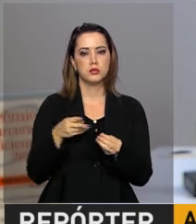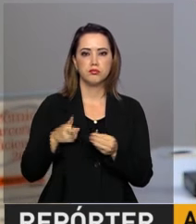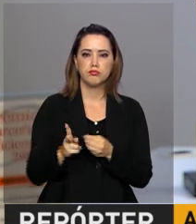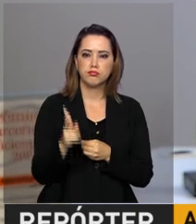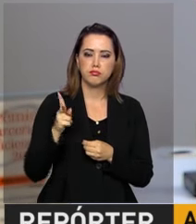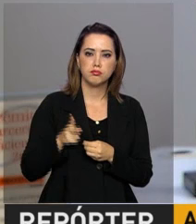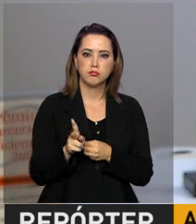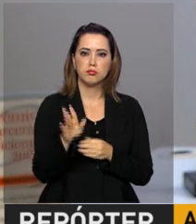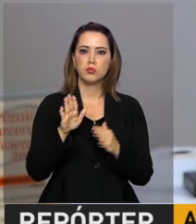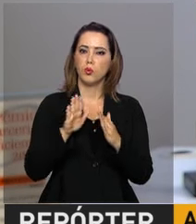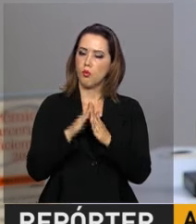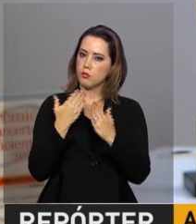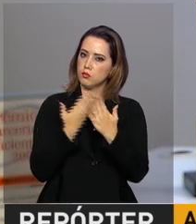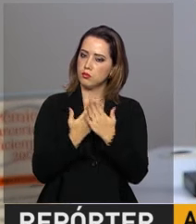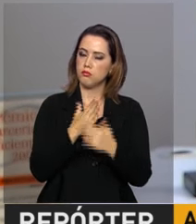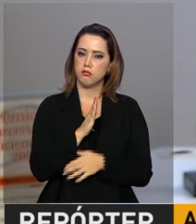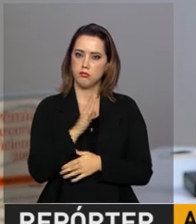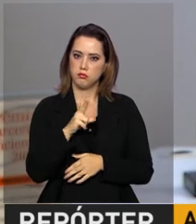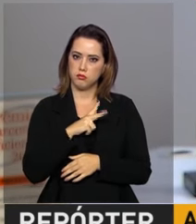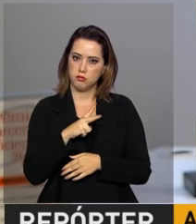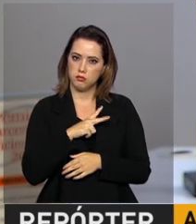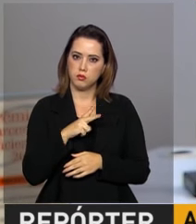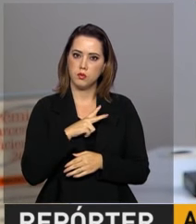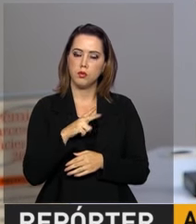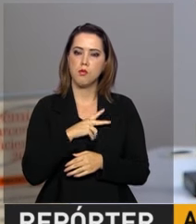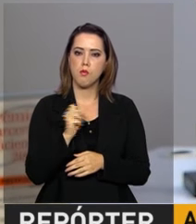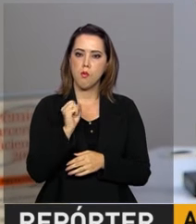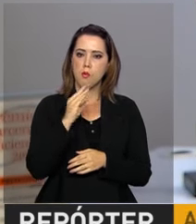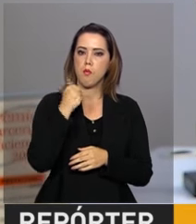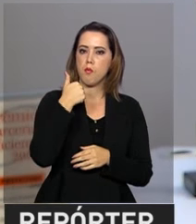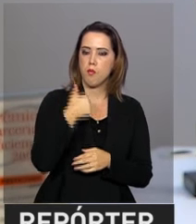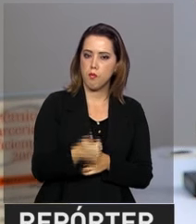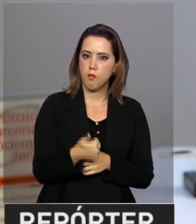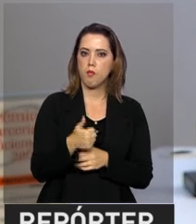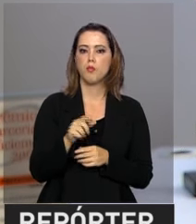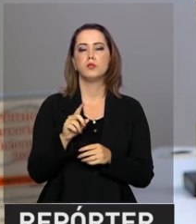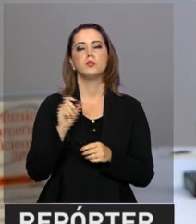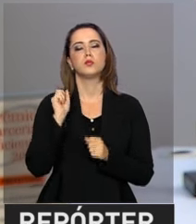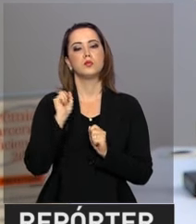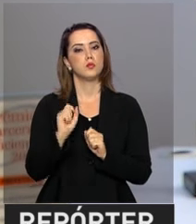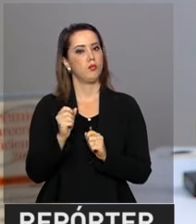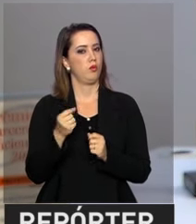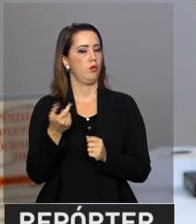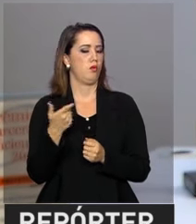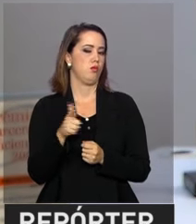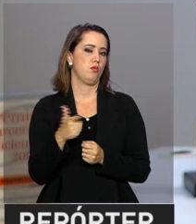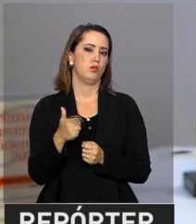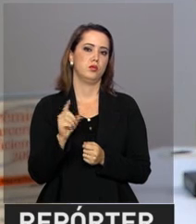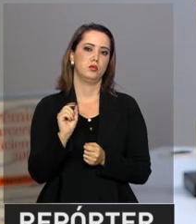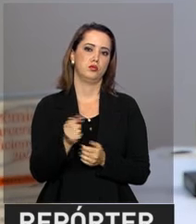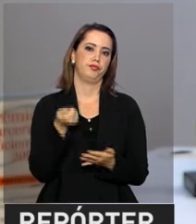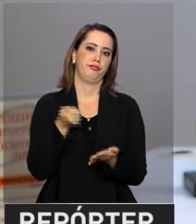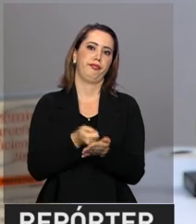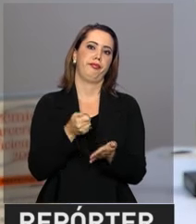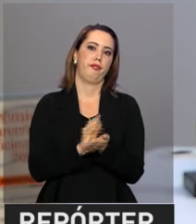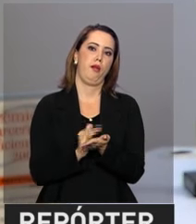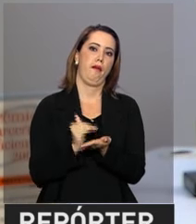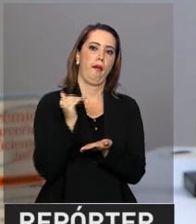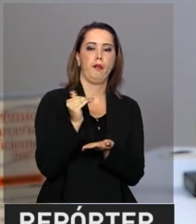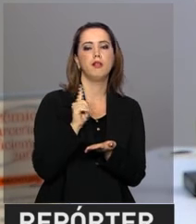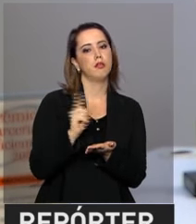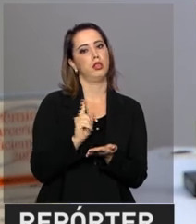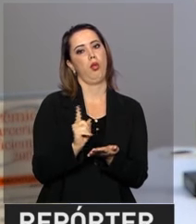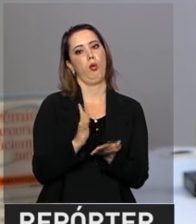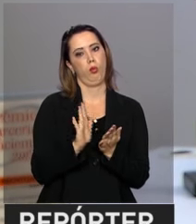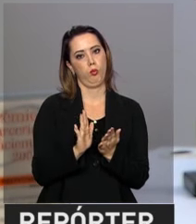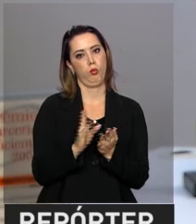no ensino privado também com qualidade e com acessibilidade, sem ter que pagar a mais por isso.